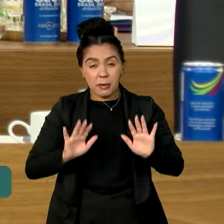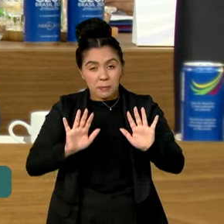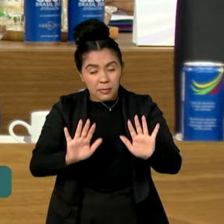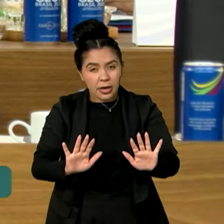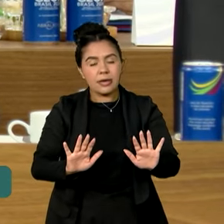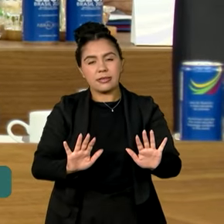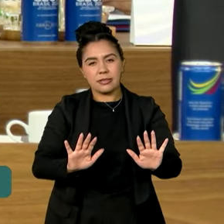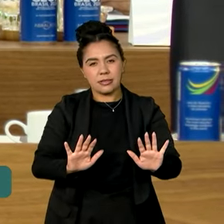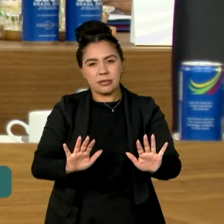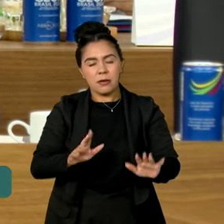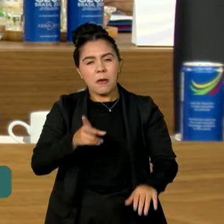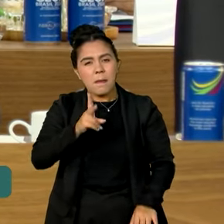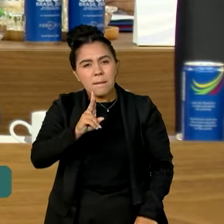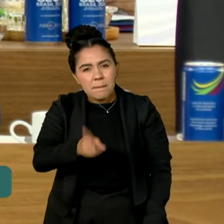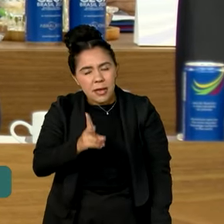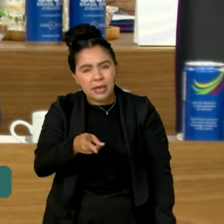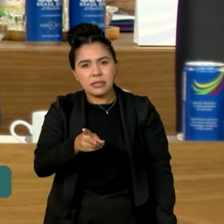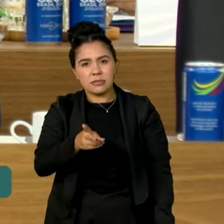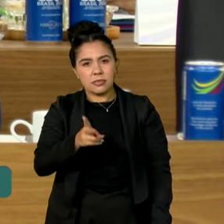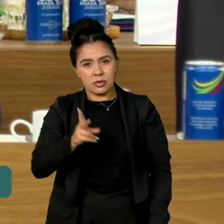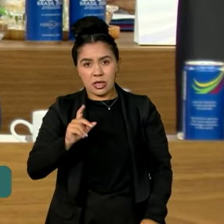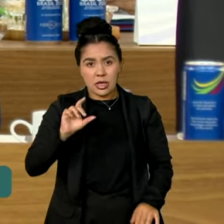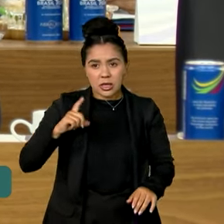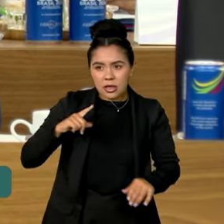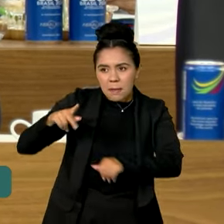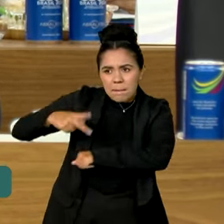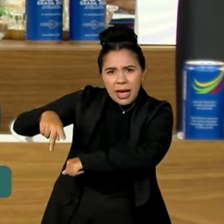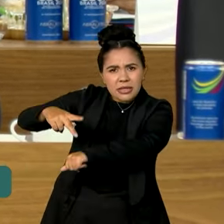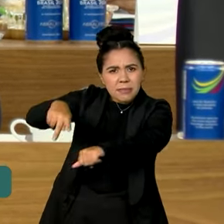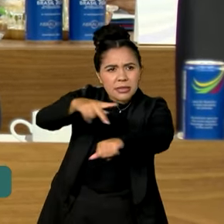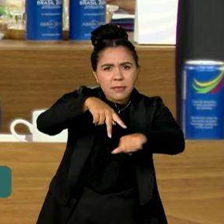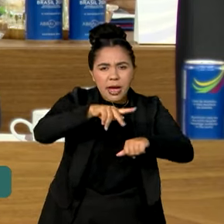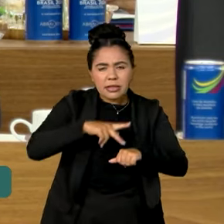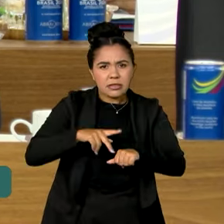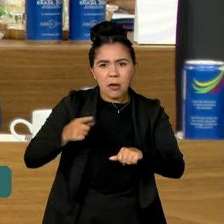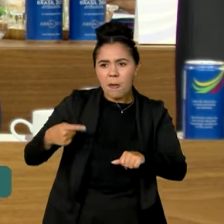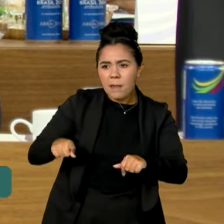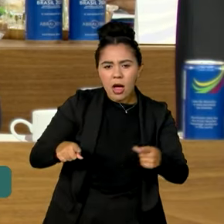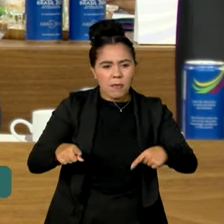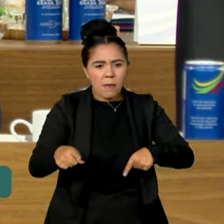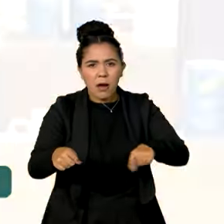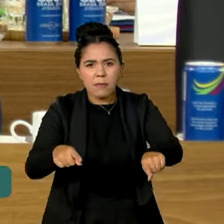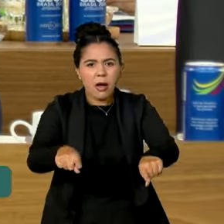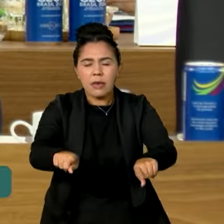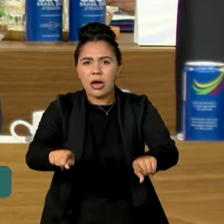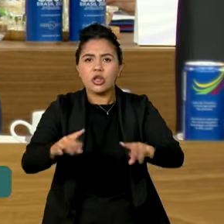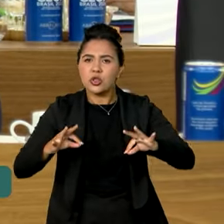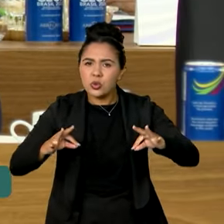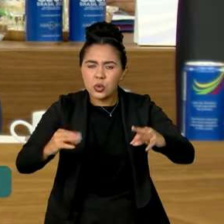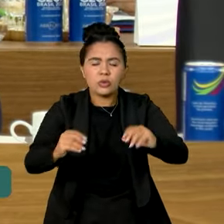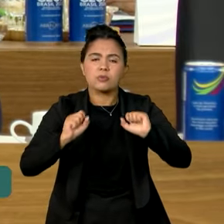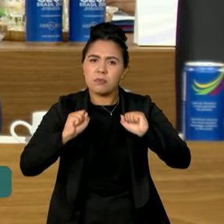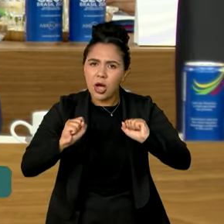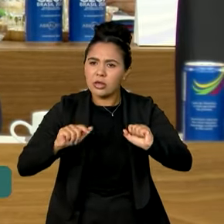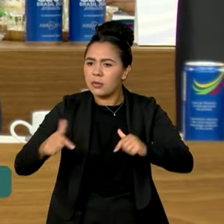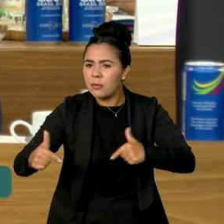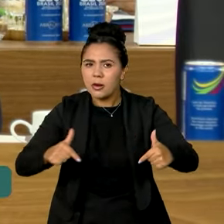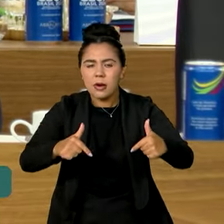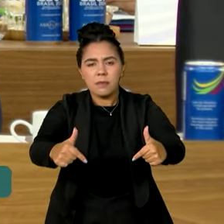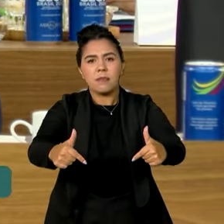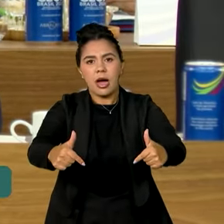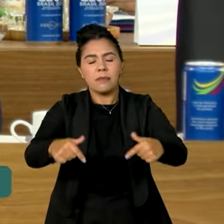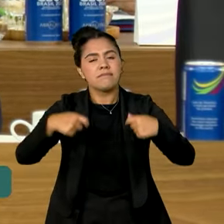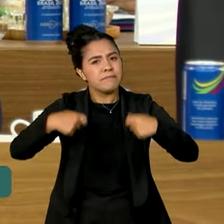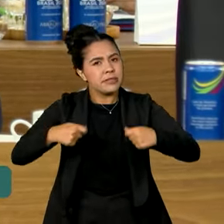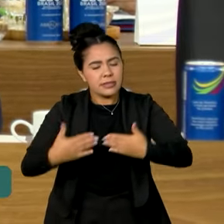Mesmo que não caminhemos na mesma velocidade, todos podem dar um passo a mais. Sem assumir suas